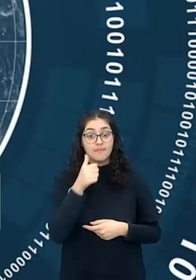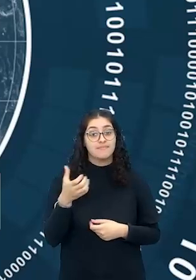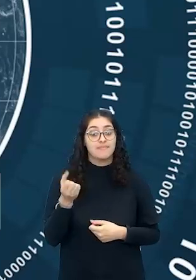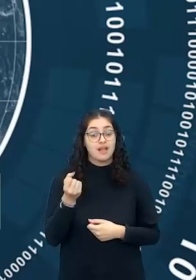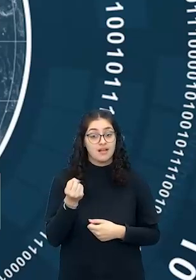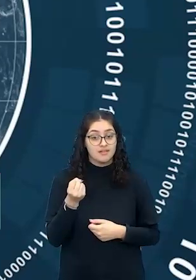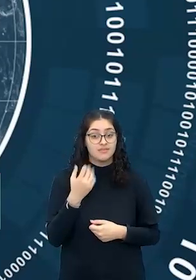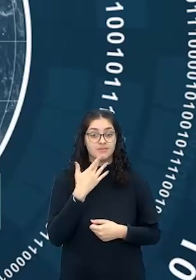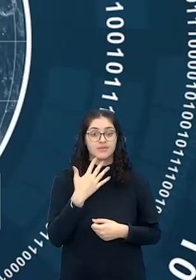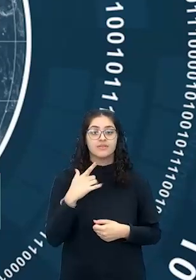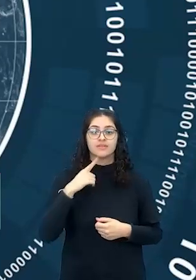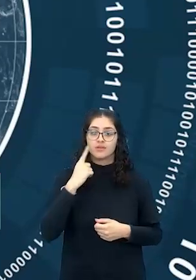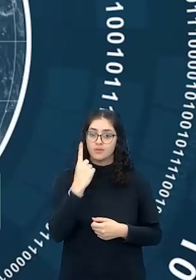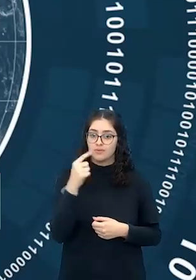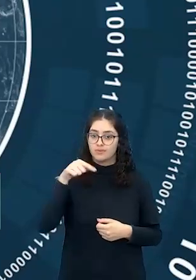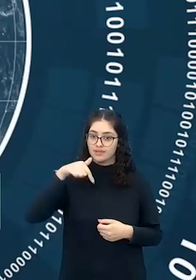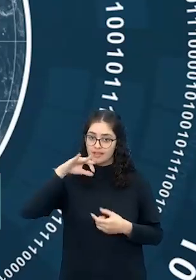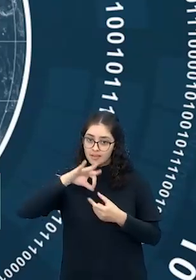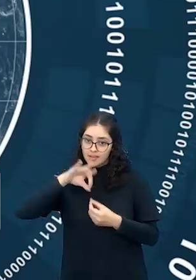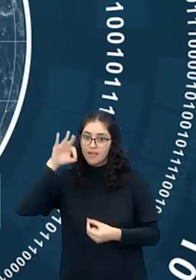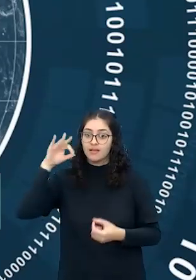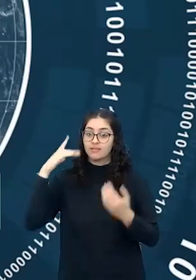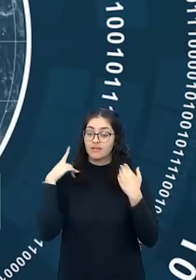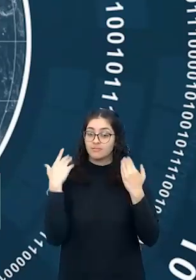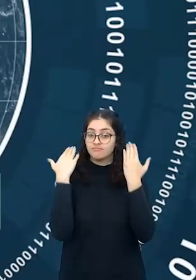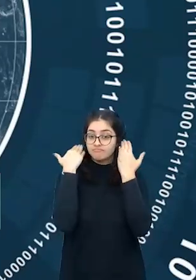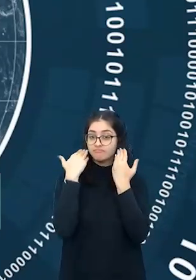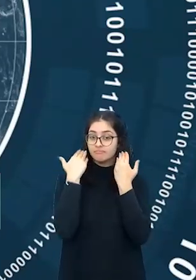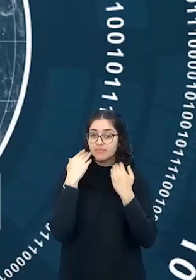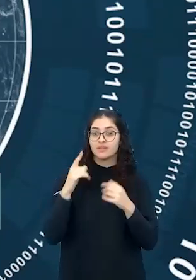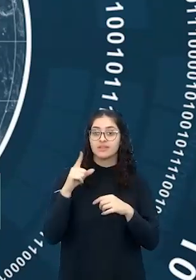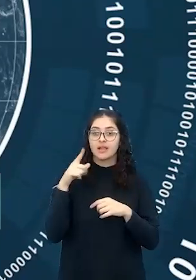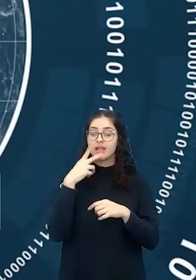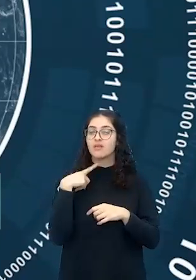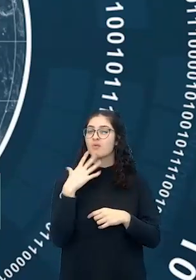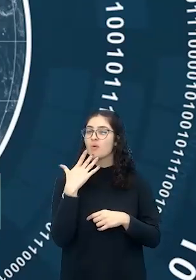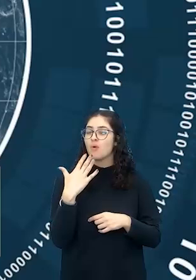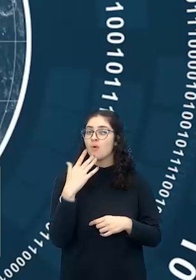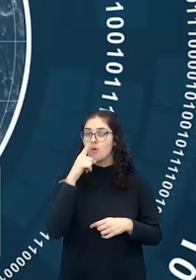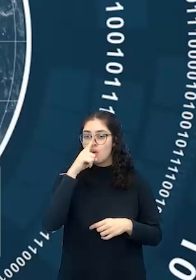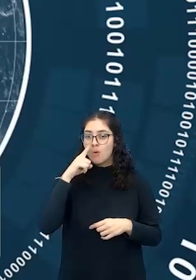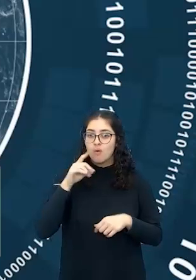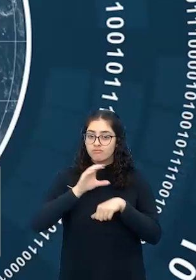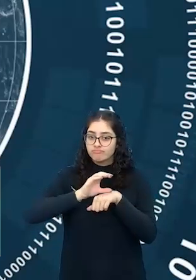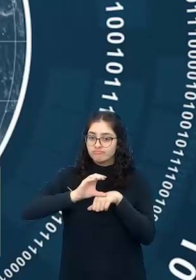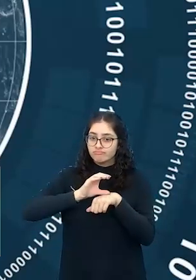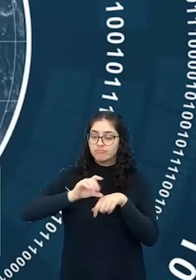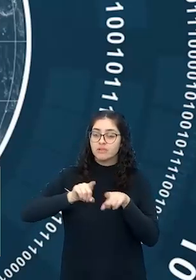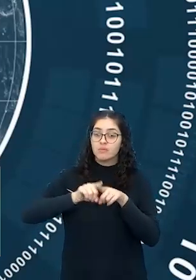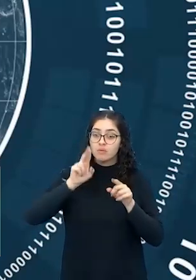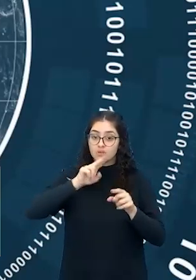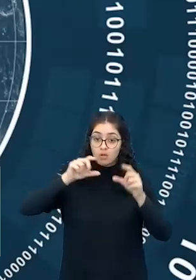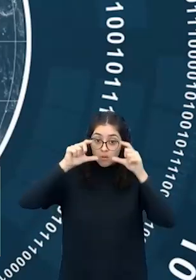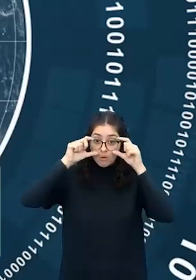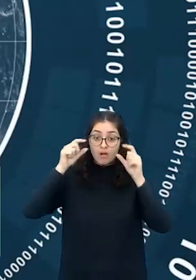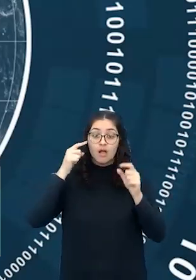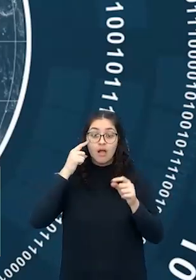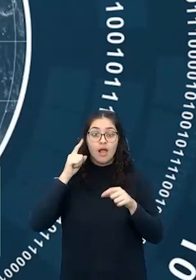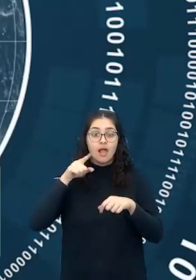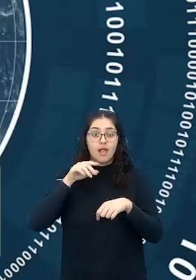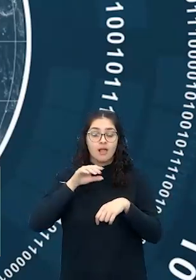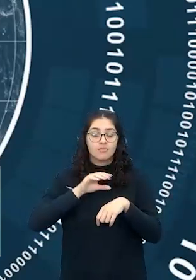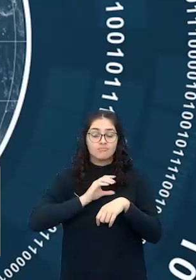branca, 1,60 m, cabelos curtos, loiros acinzentados, tenho olhos castanhos, também uso óculos. Hoje estou